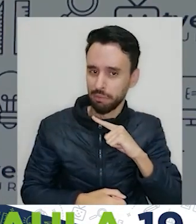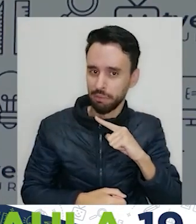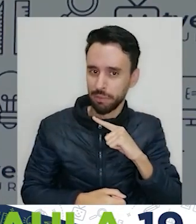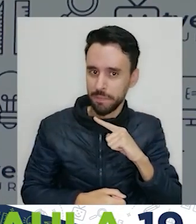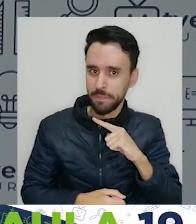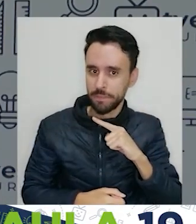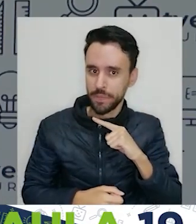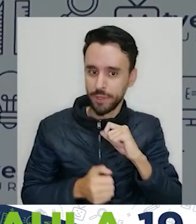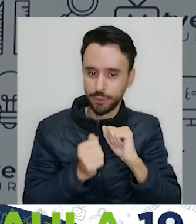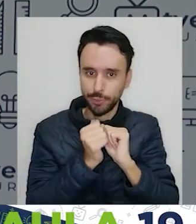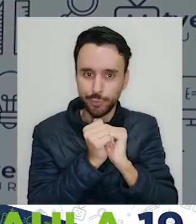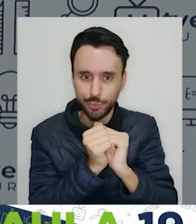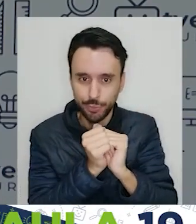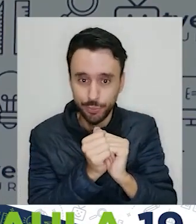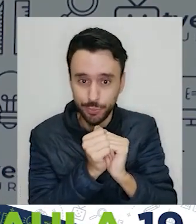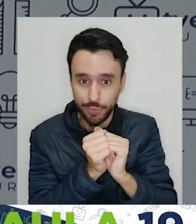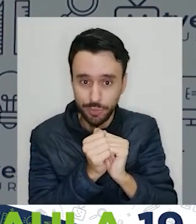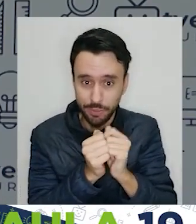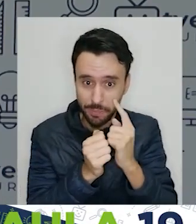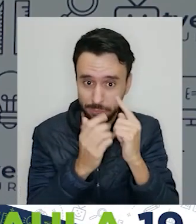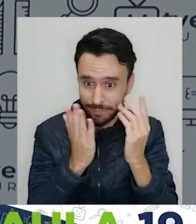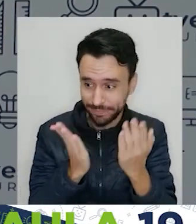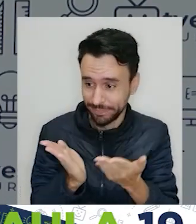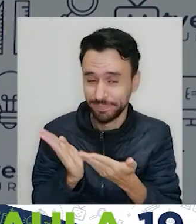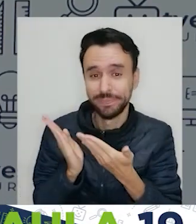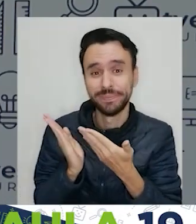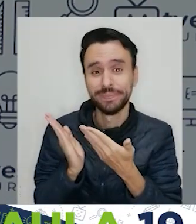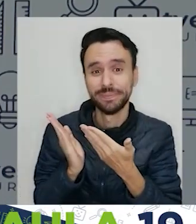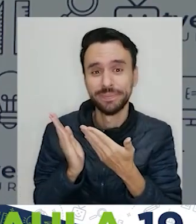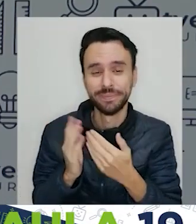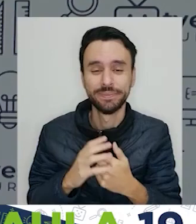com a professora Márcia. Vejam na tela.